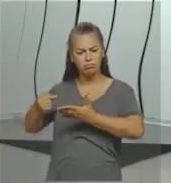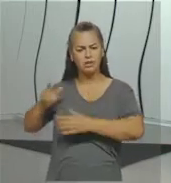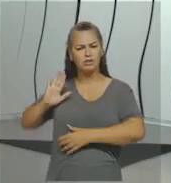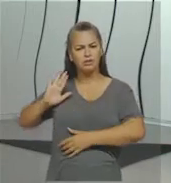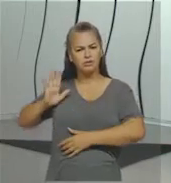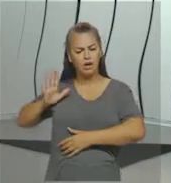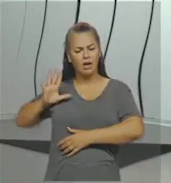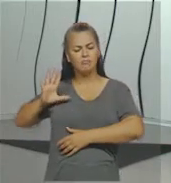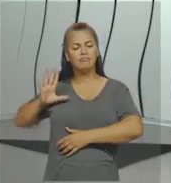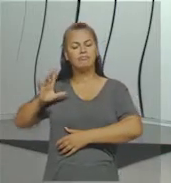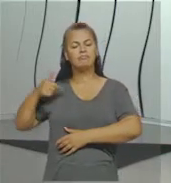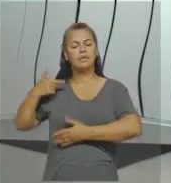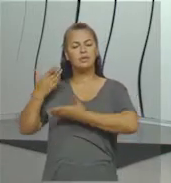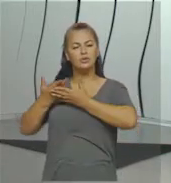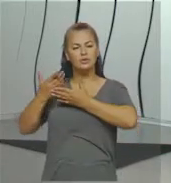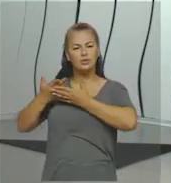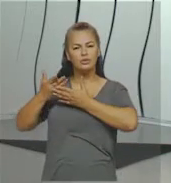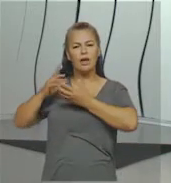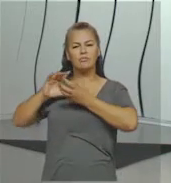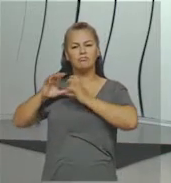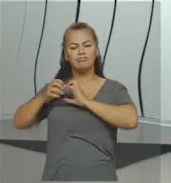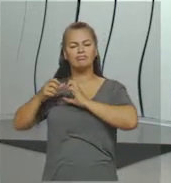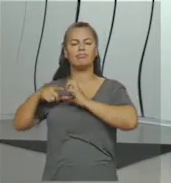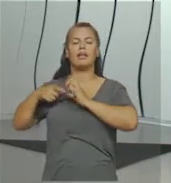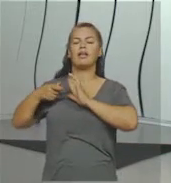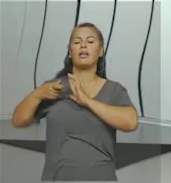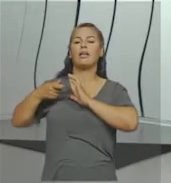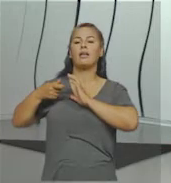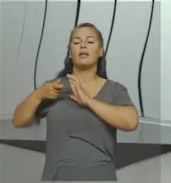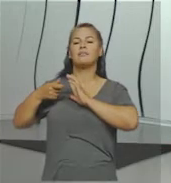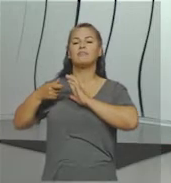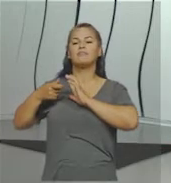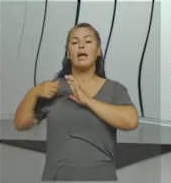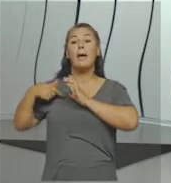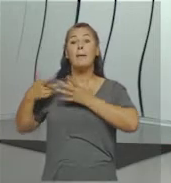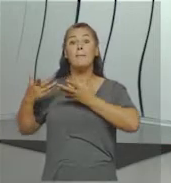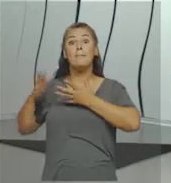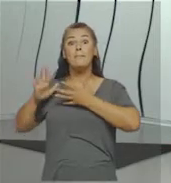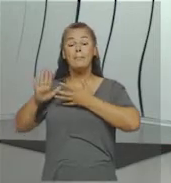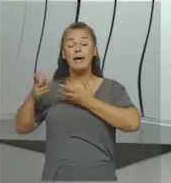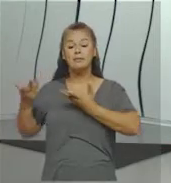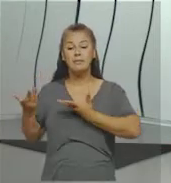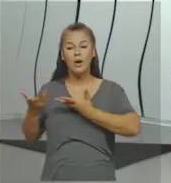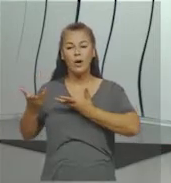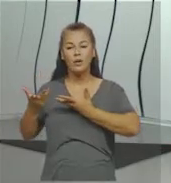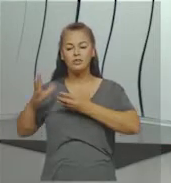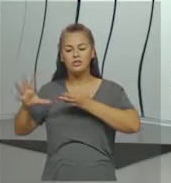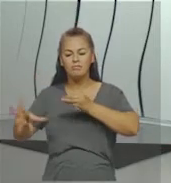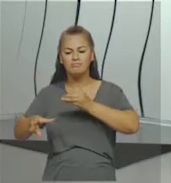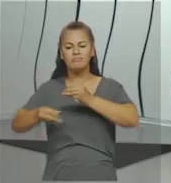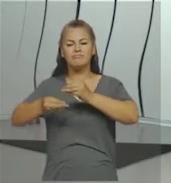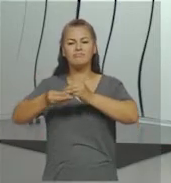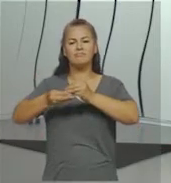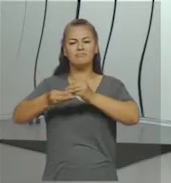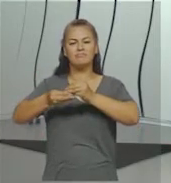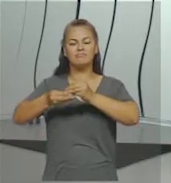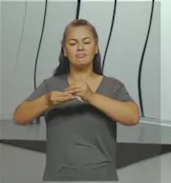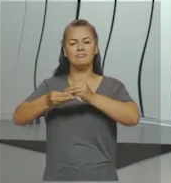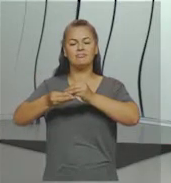sistema nervoso com a questão das drogas, que é um assunto importante de se falar,